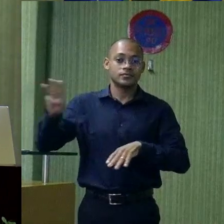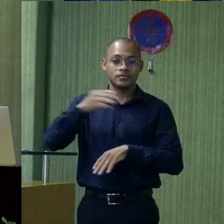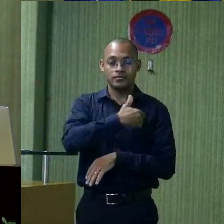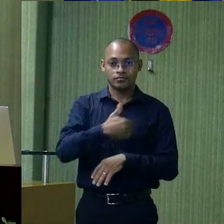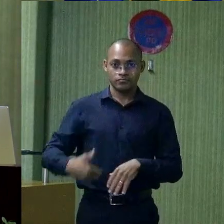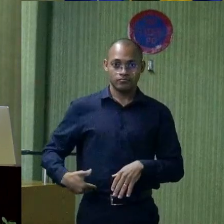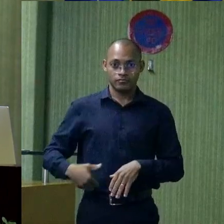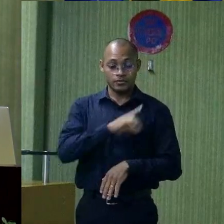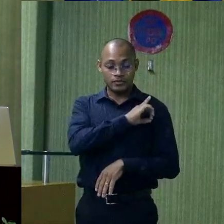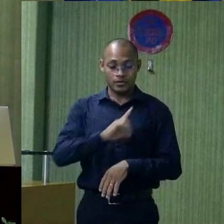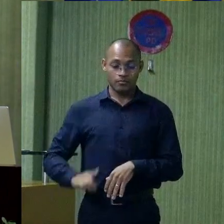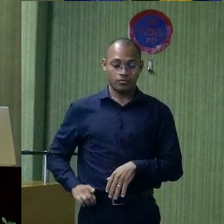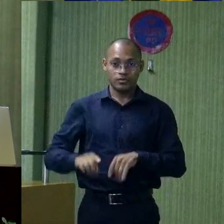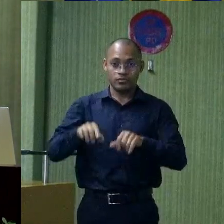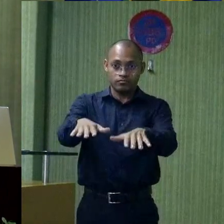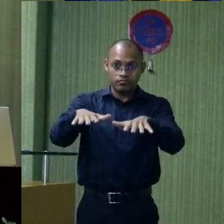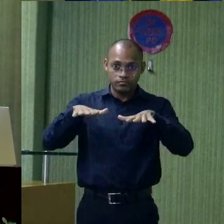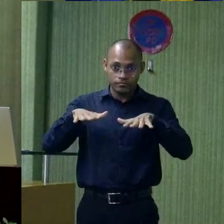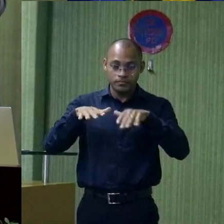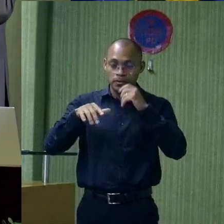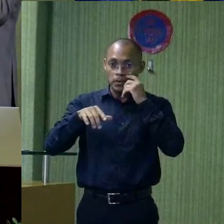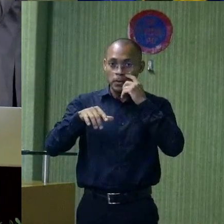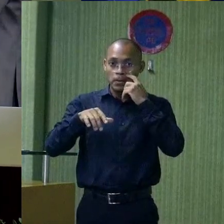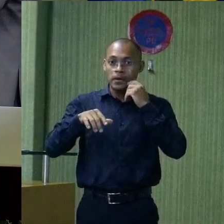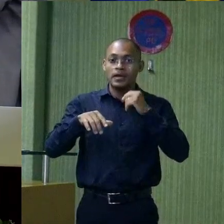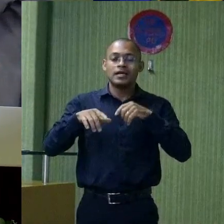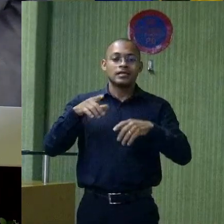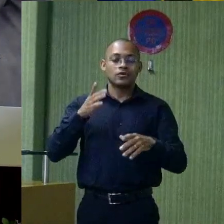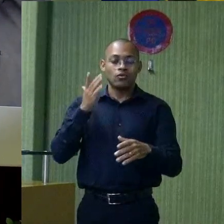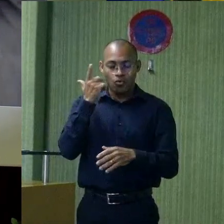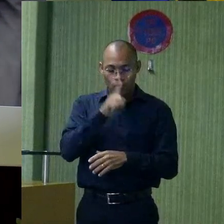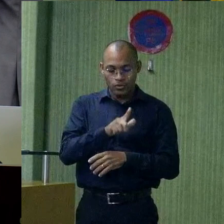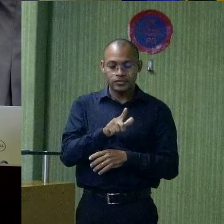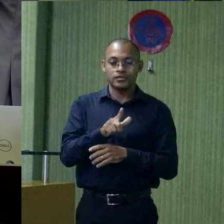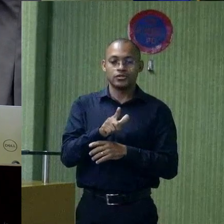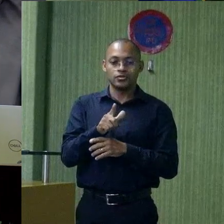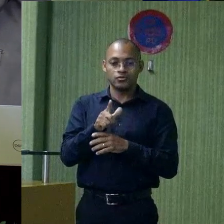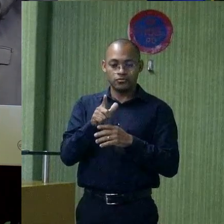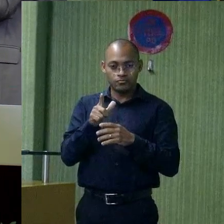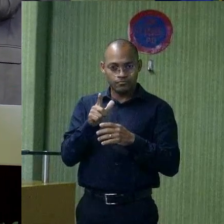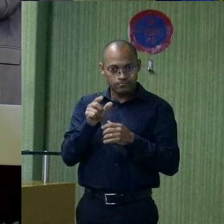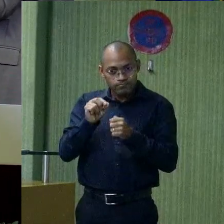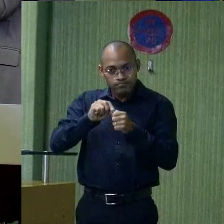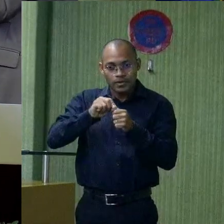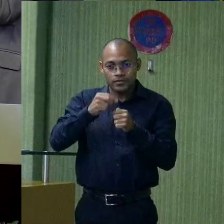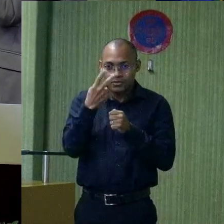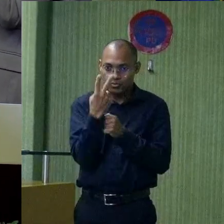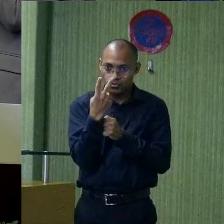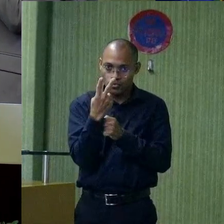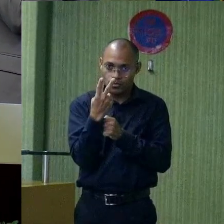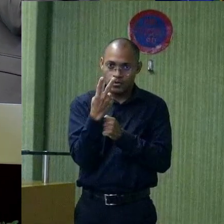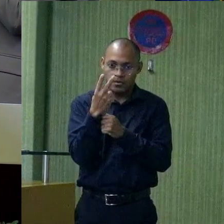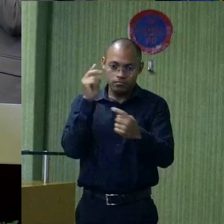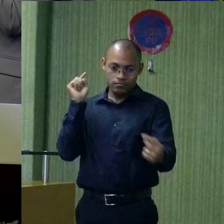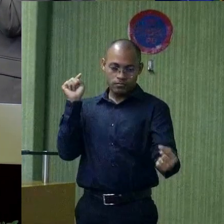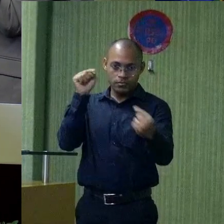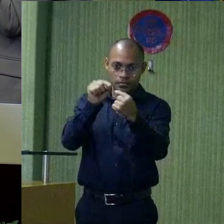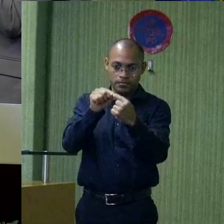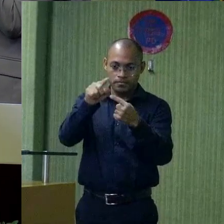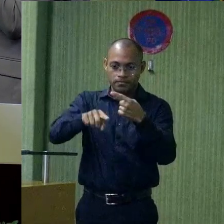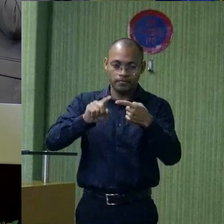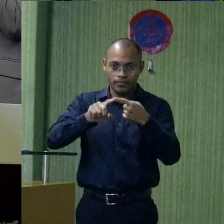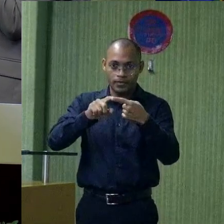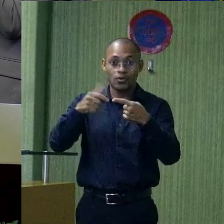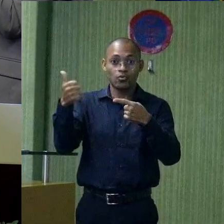Deputados teriam sido efetivamente cumpridas duas metas do pne 2014/2024 a meta 13